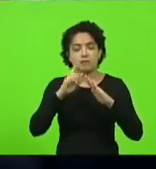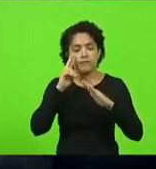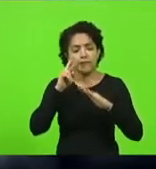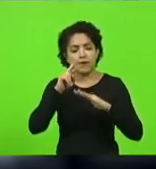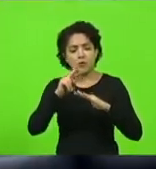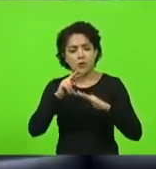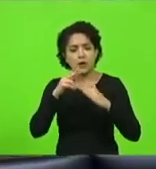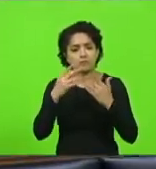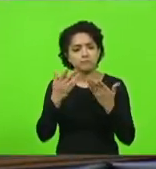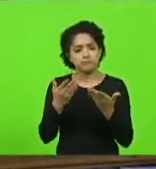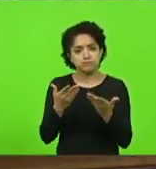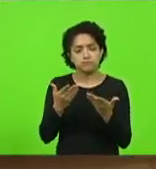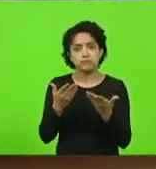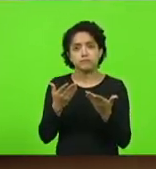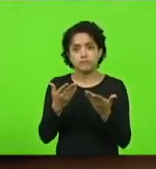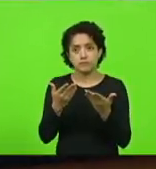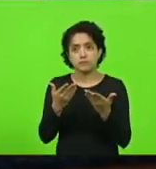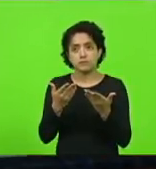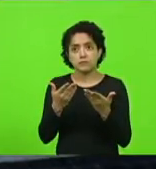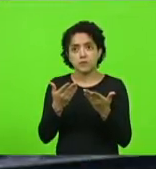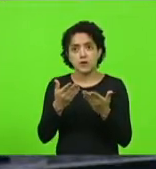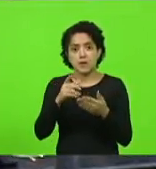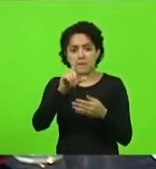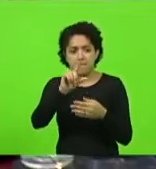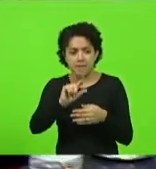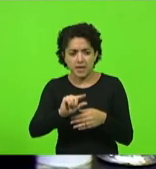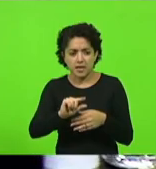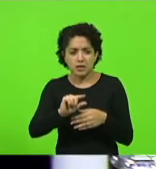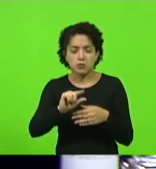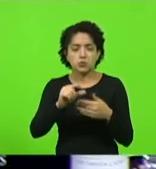a empresa que tiver um menos porte